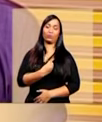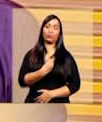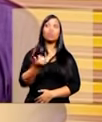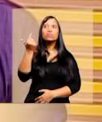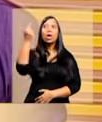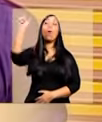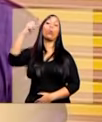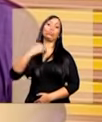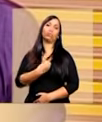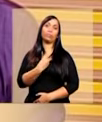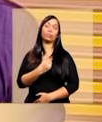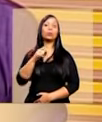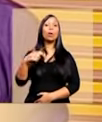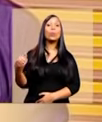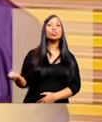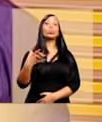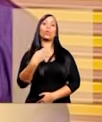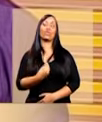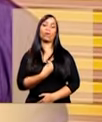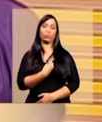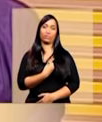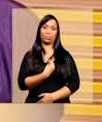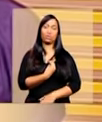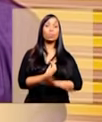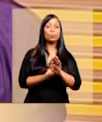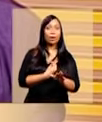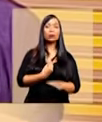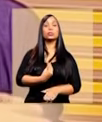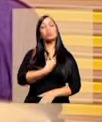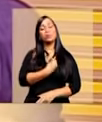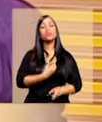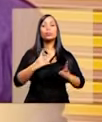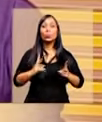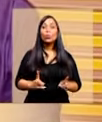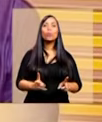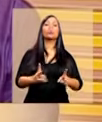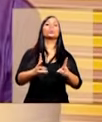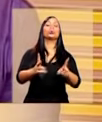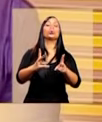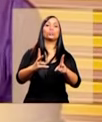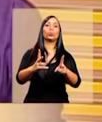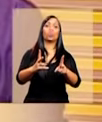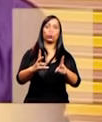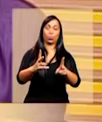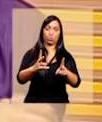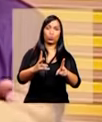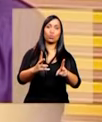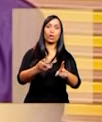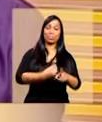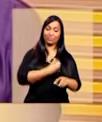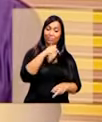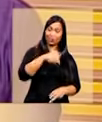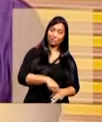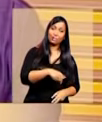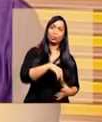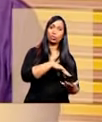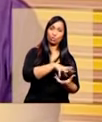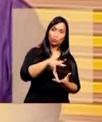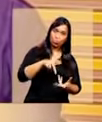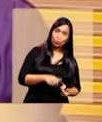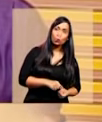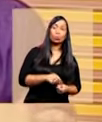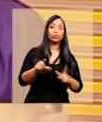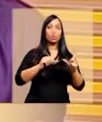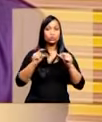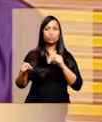vida, essa outra vida é uma nova vida, mas uma vida que continua justamente essa vida que nós vivemos